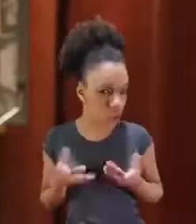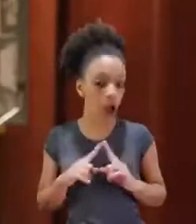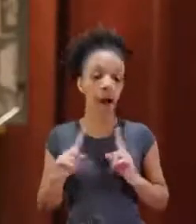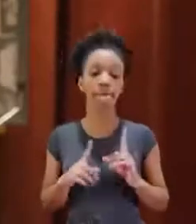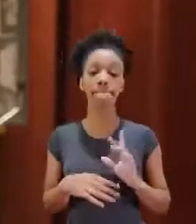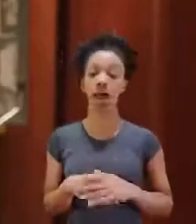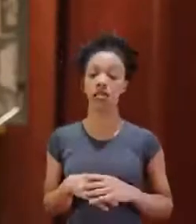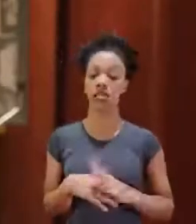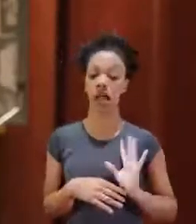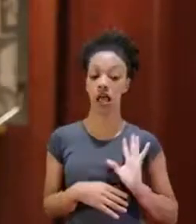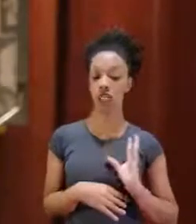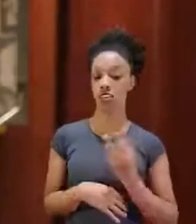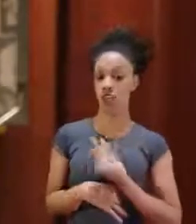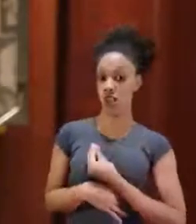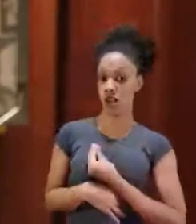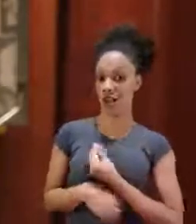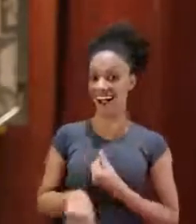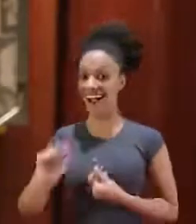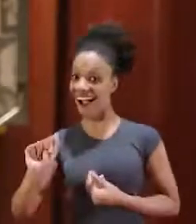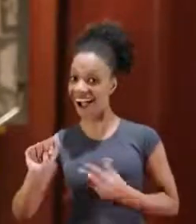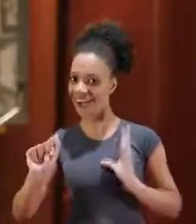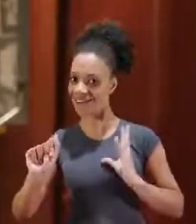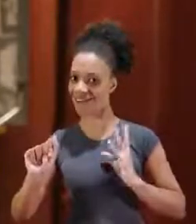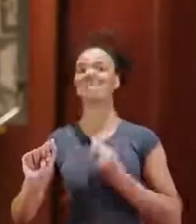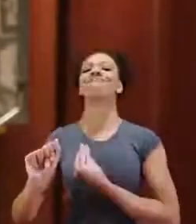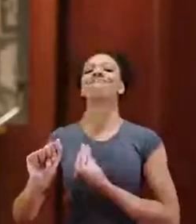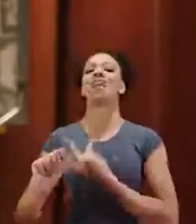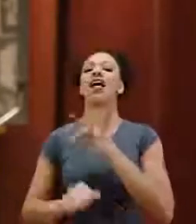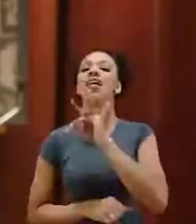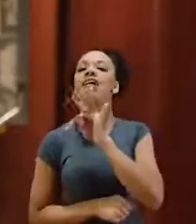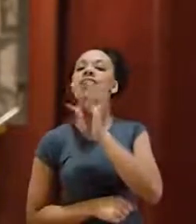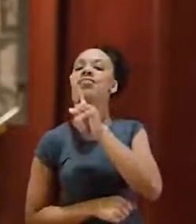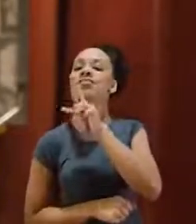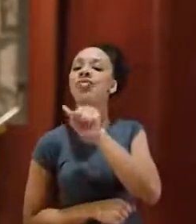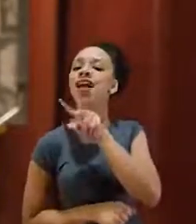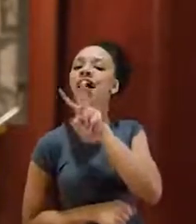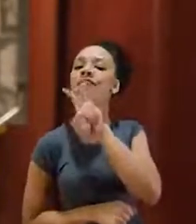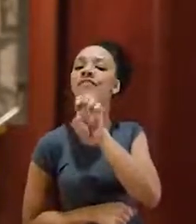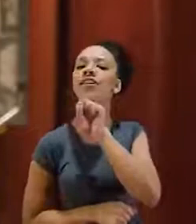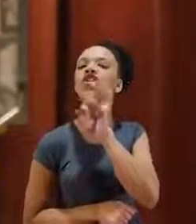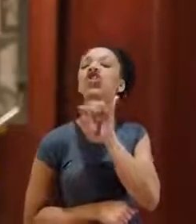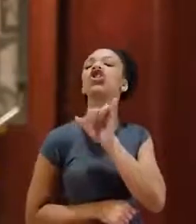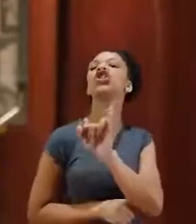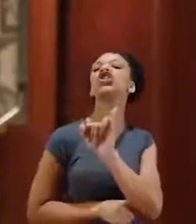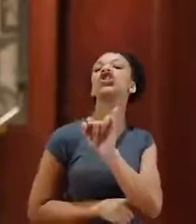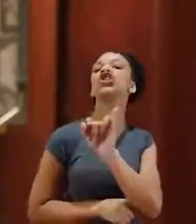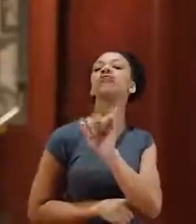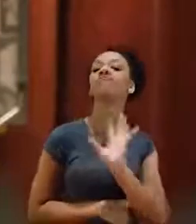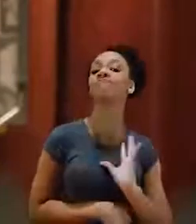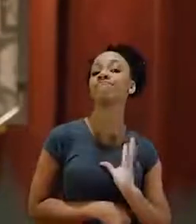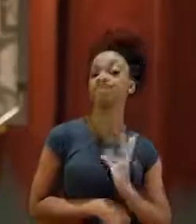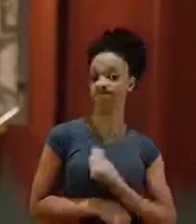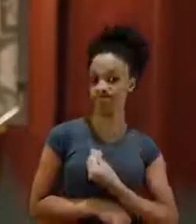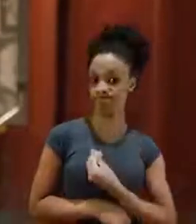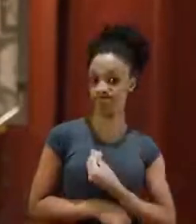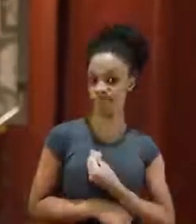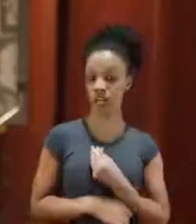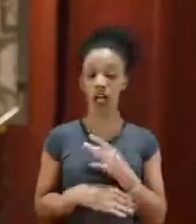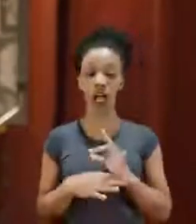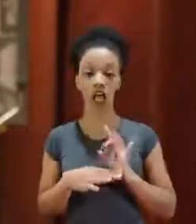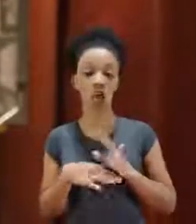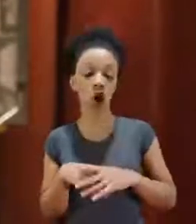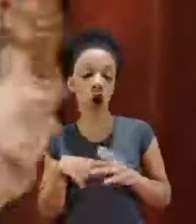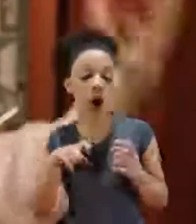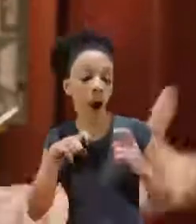travesti né que não é outra vez é a travesti travesti virou uma uma forma de ser